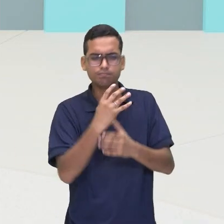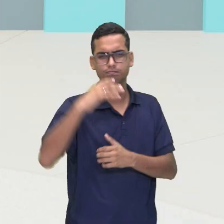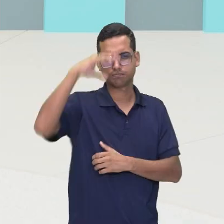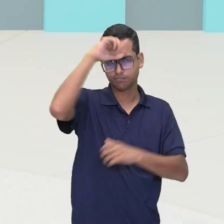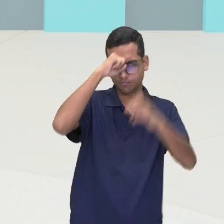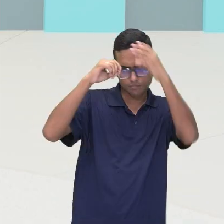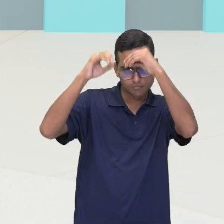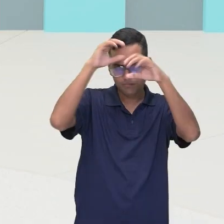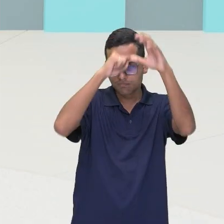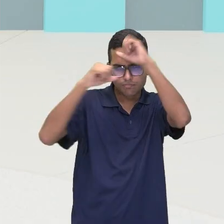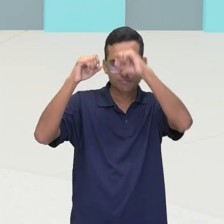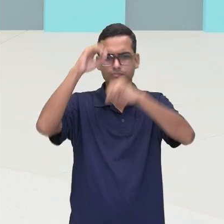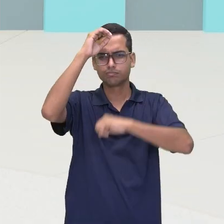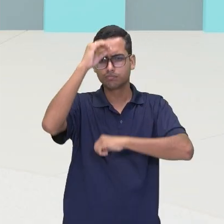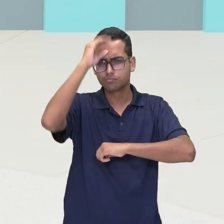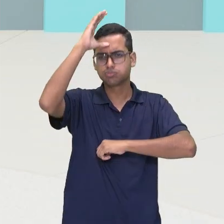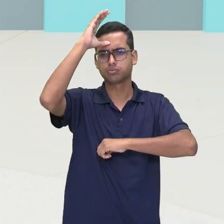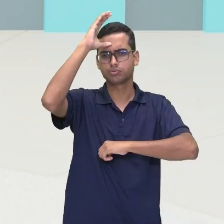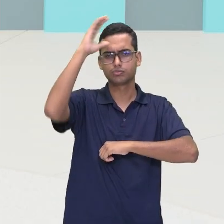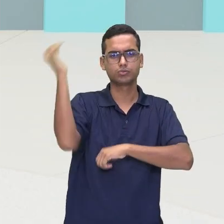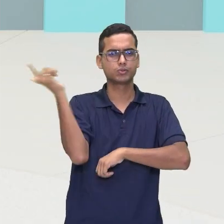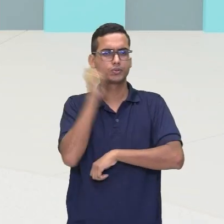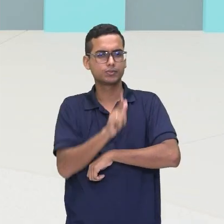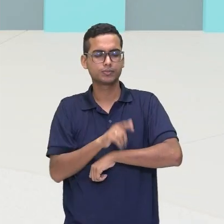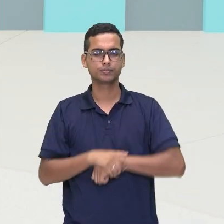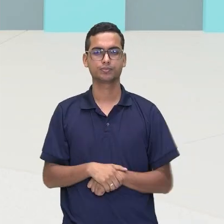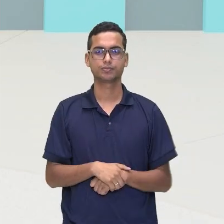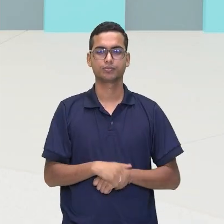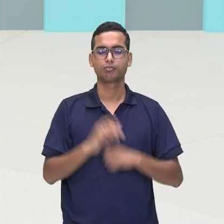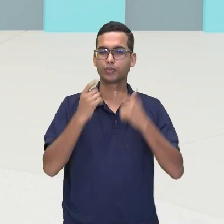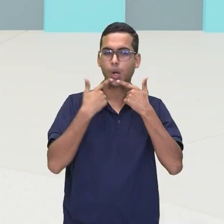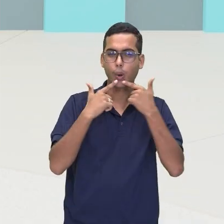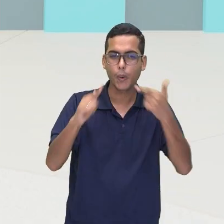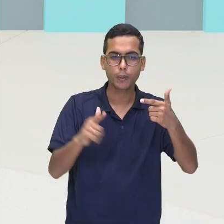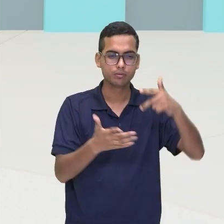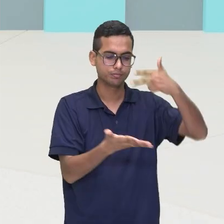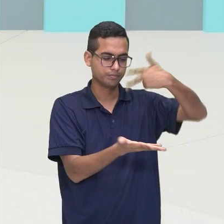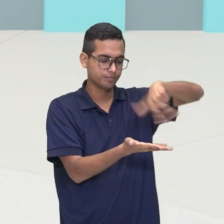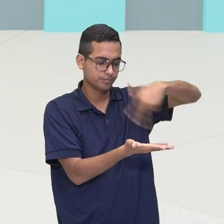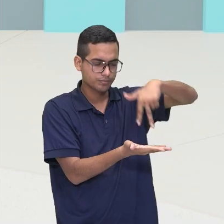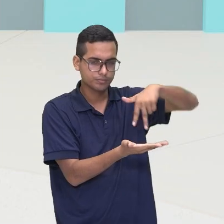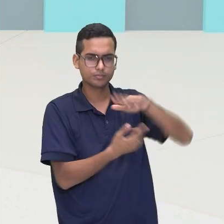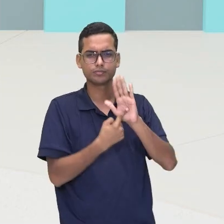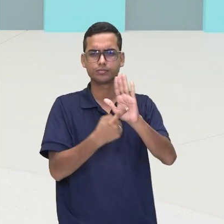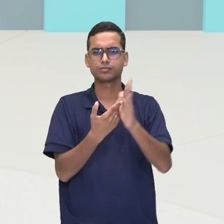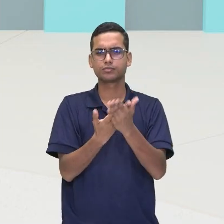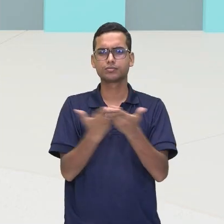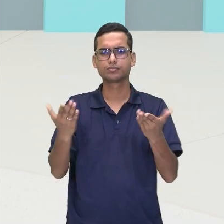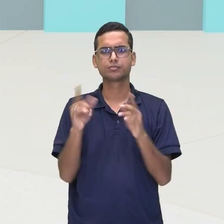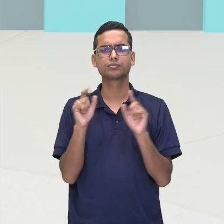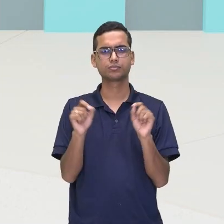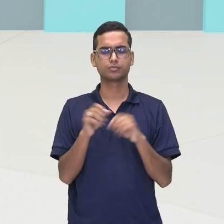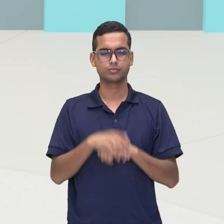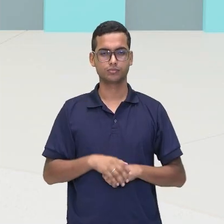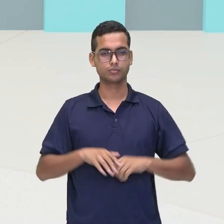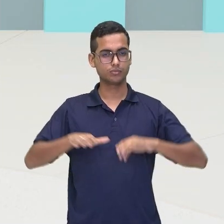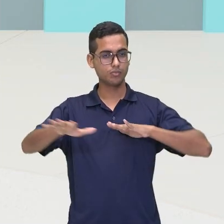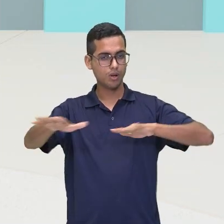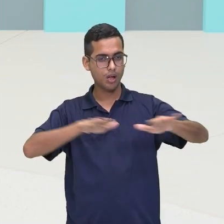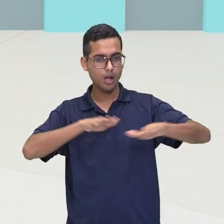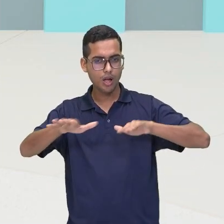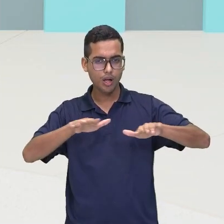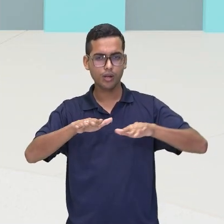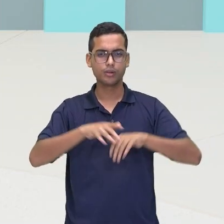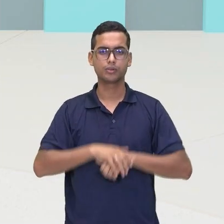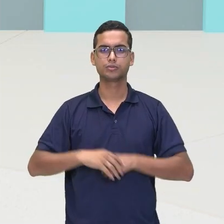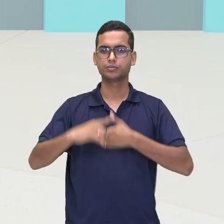falando desse corpo, da linguagem da dança, né? Como eu trago para vocês o movimento que, segundo Darlau